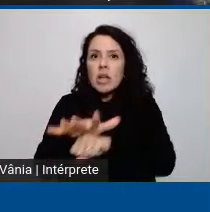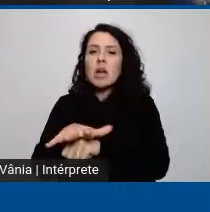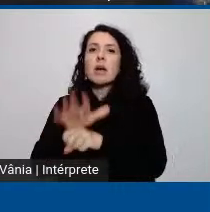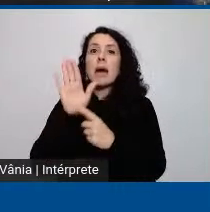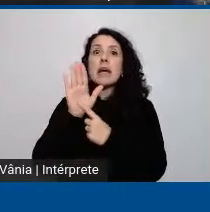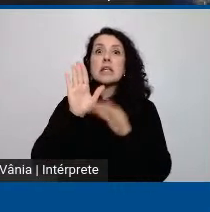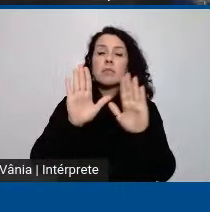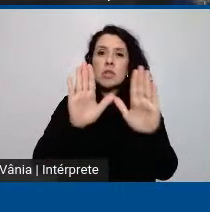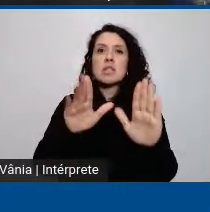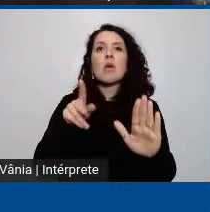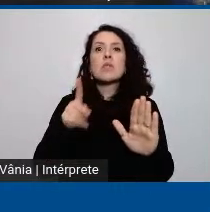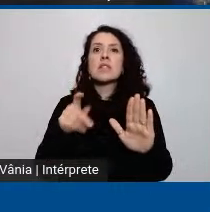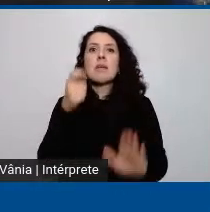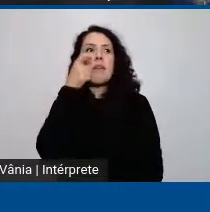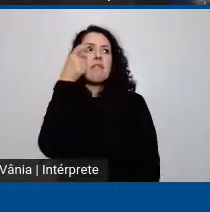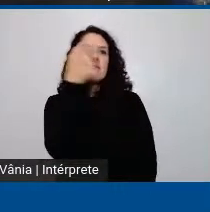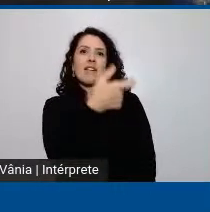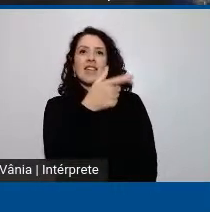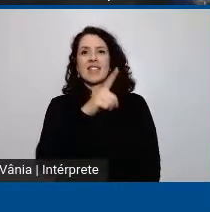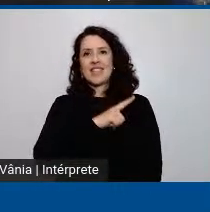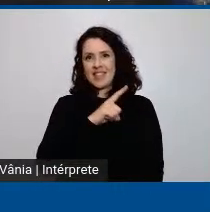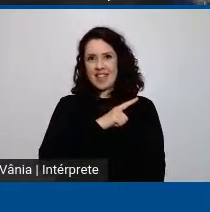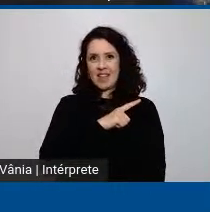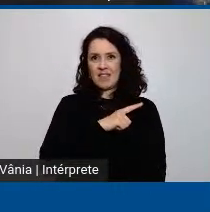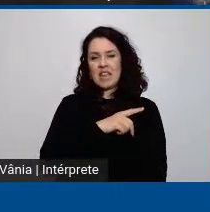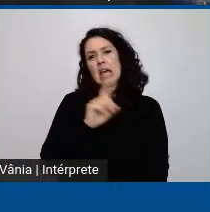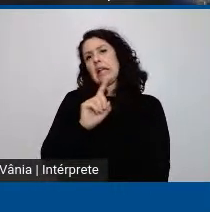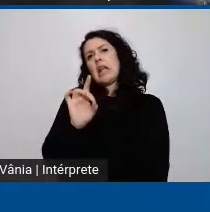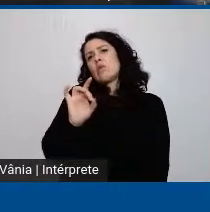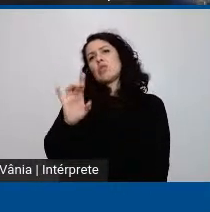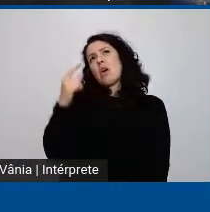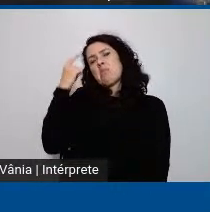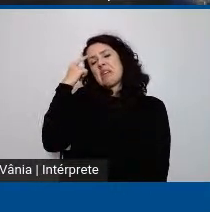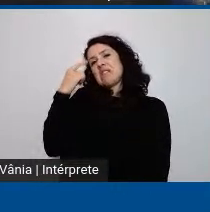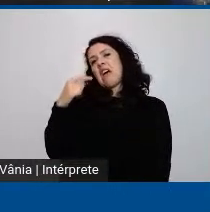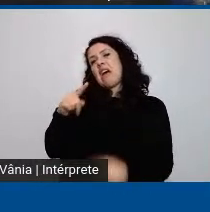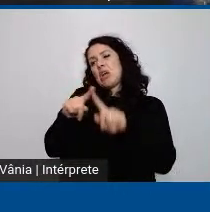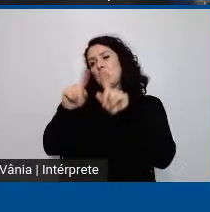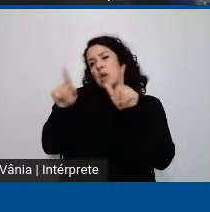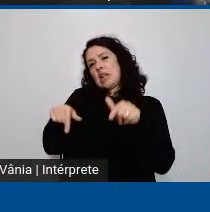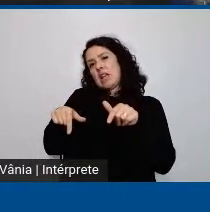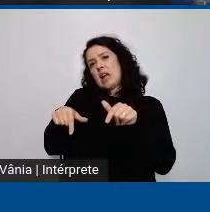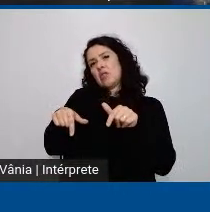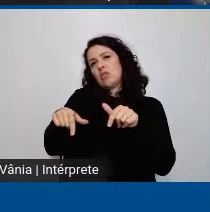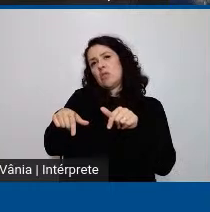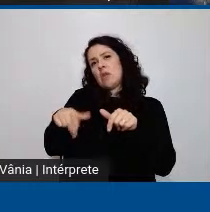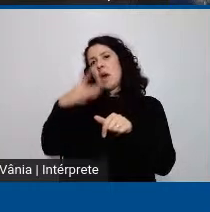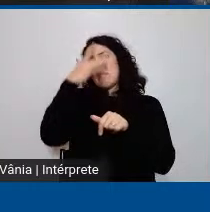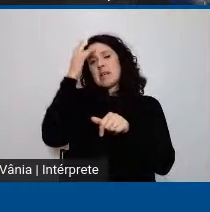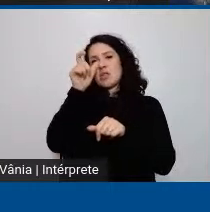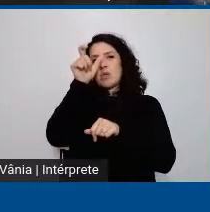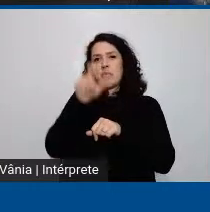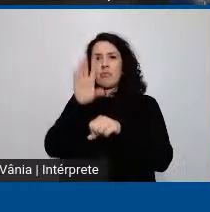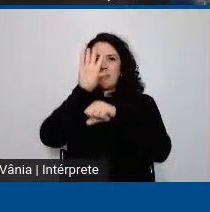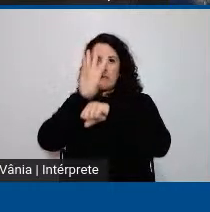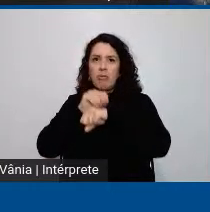Ferrez mais que o retratismo miúdo do estúdio burguês, né? É possível, portanto, explicar o interesse de